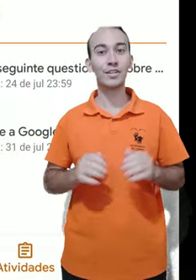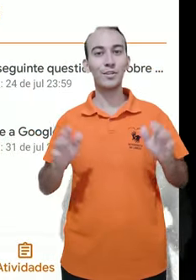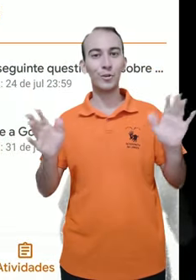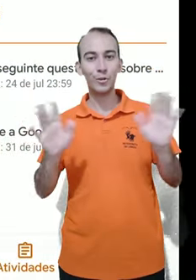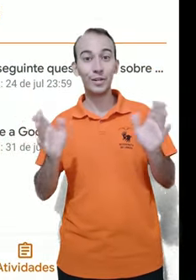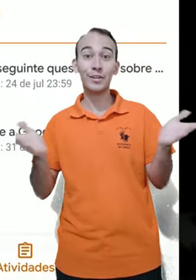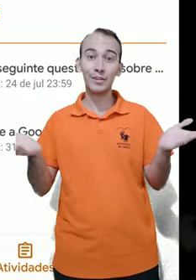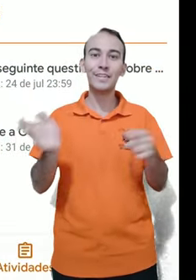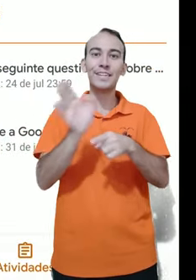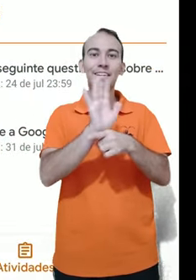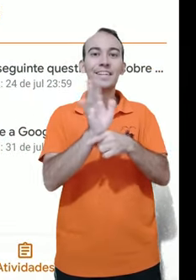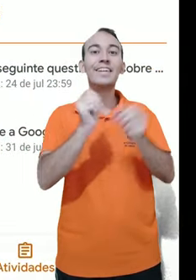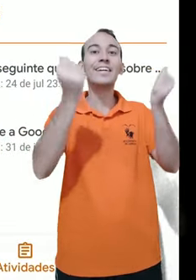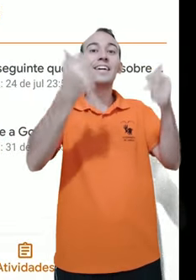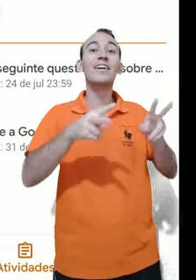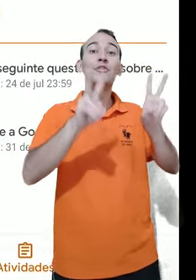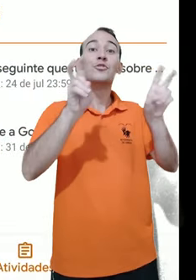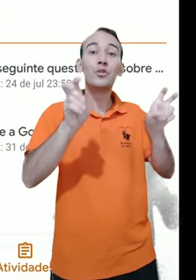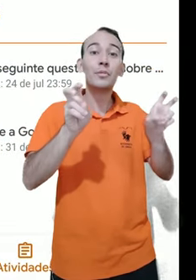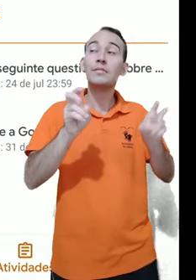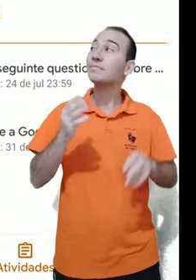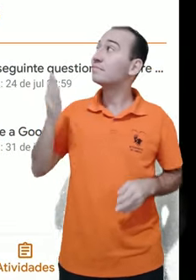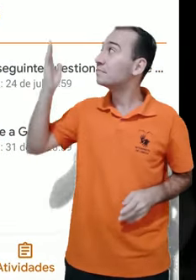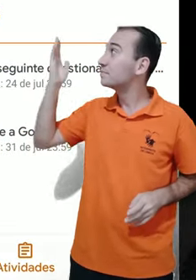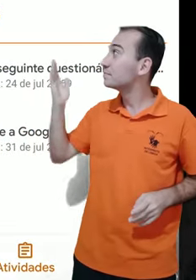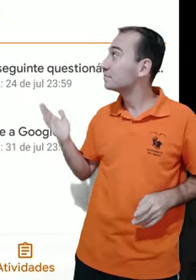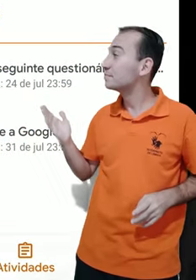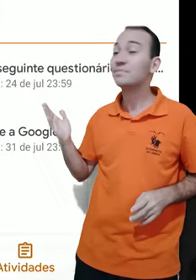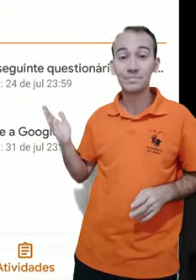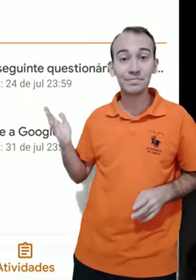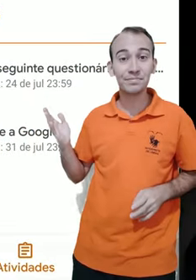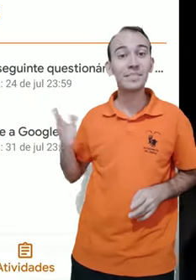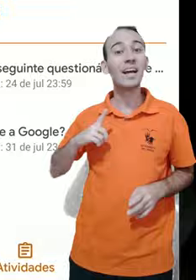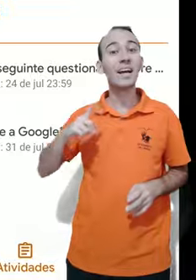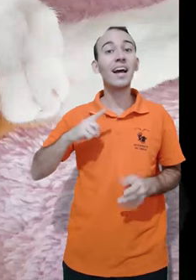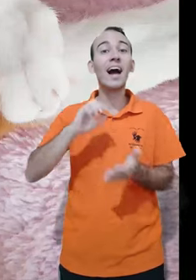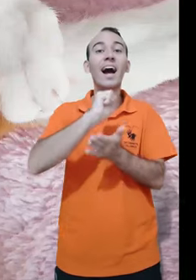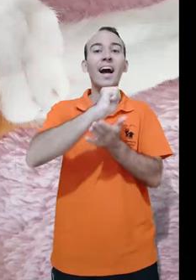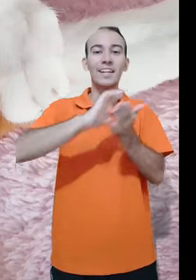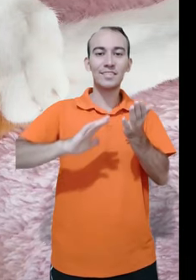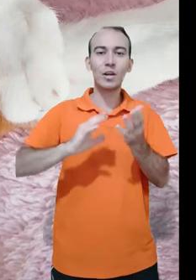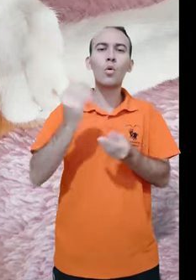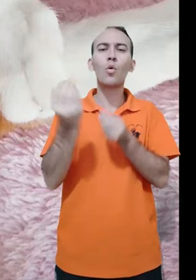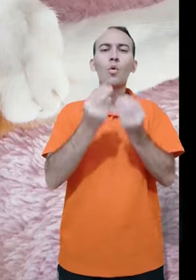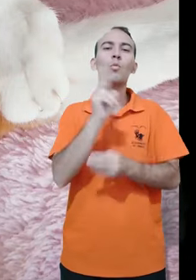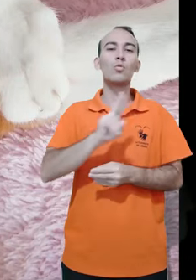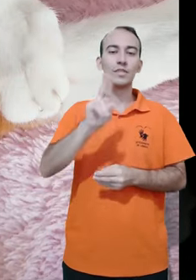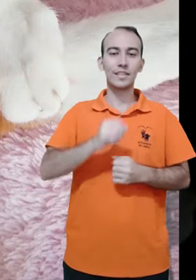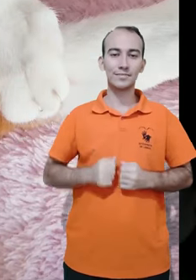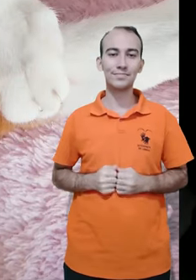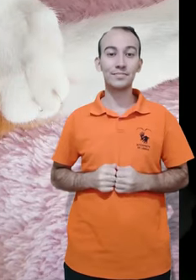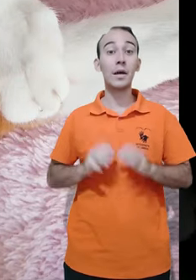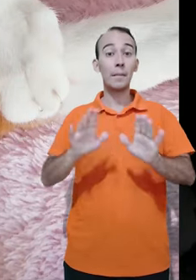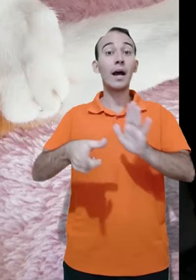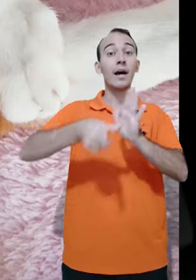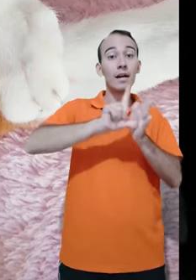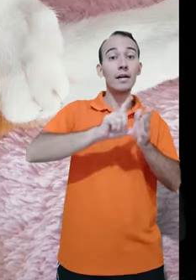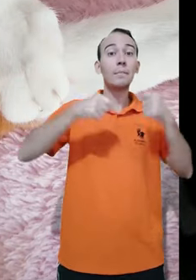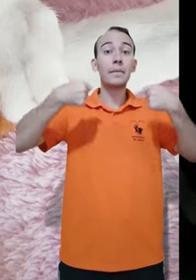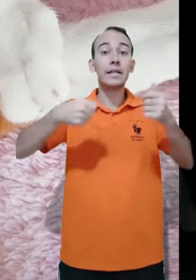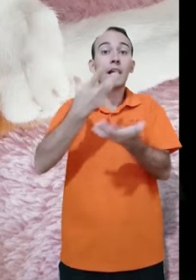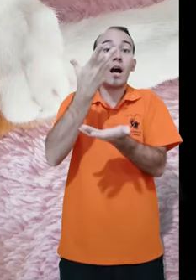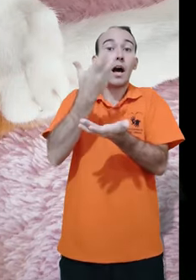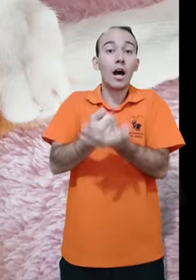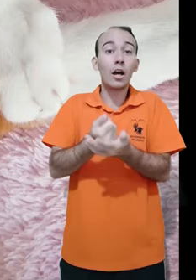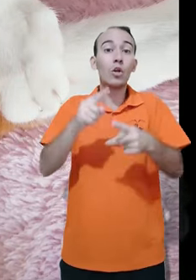o Olá nesse vídeo de mostrar a atividades e como é possível usá-la para esse vídeo é importante que você tenha baixado no